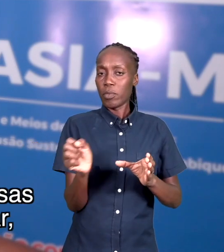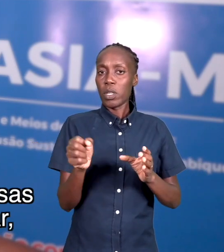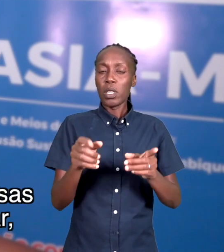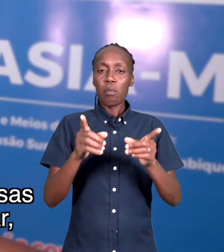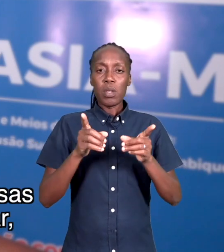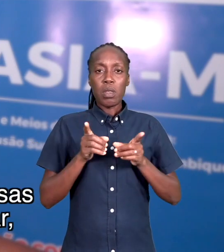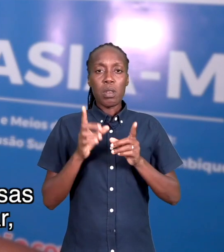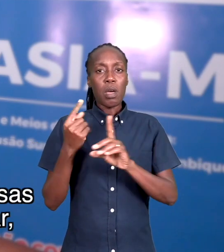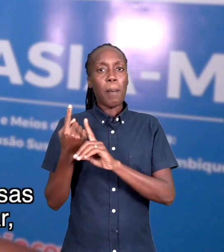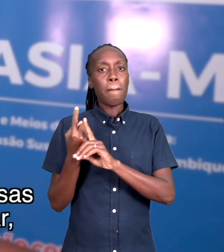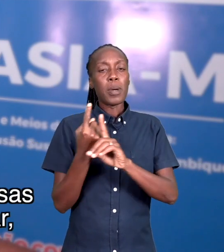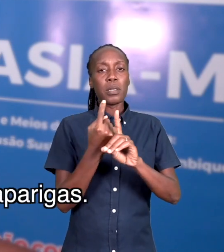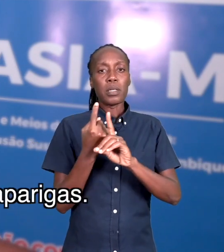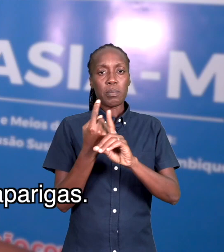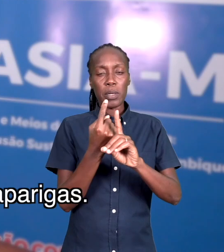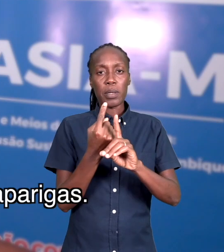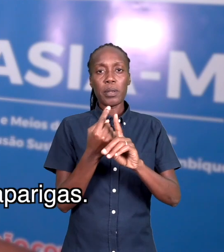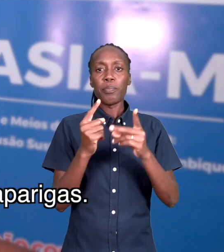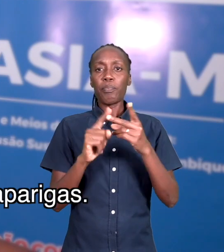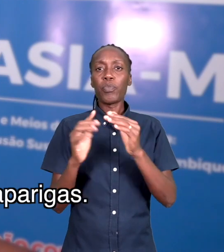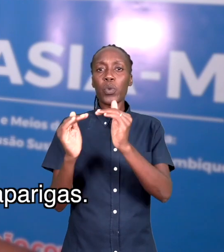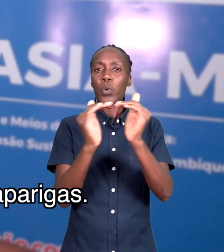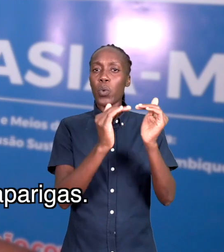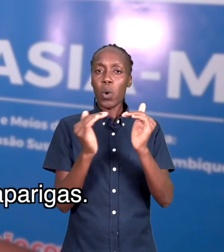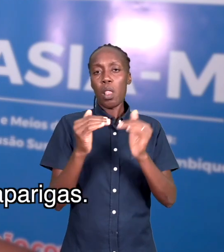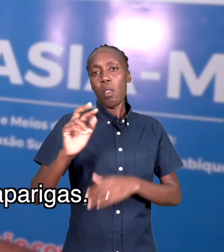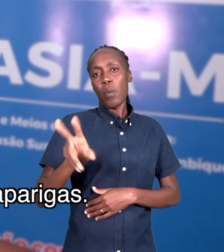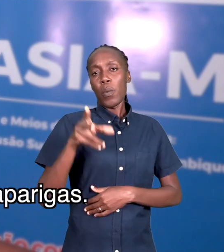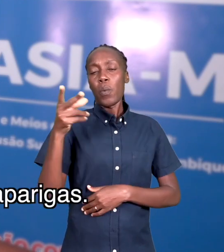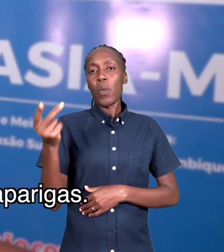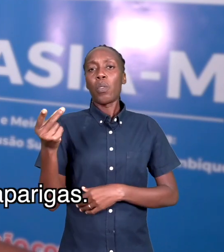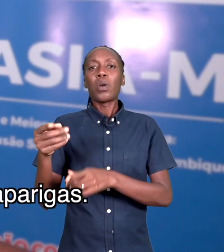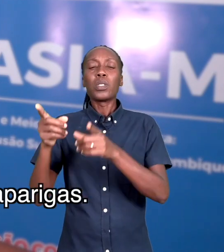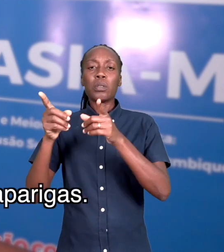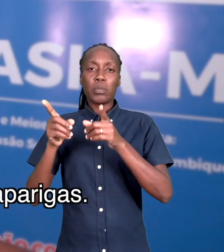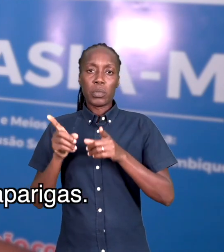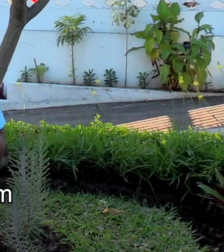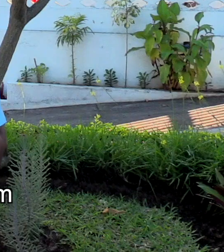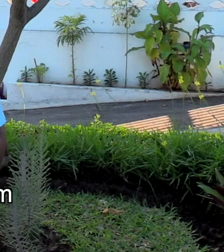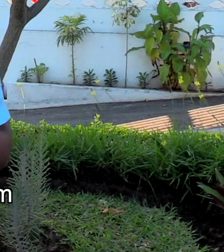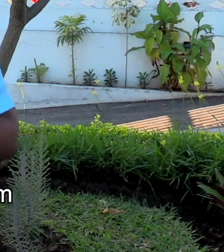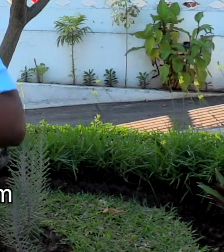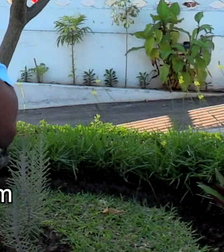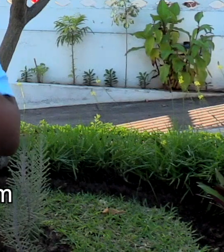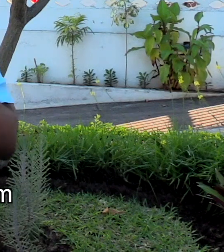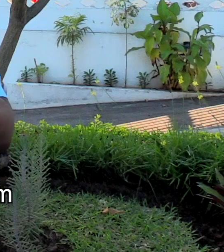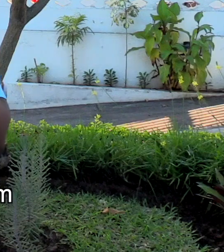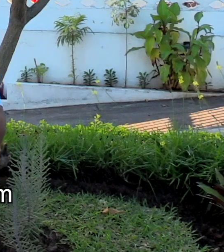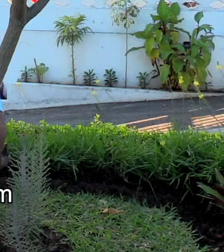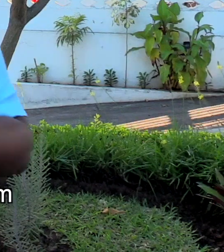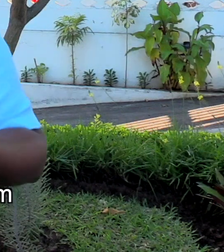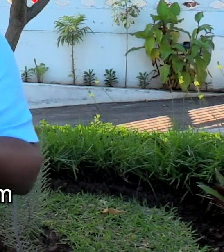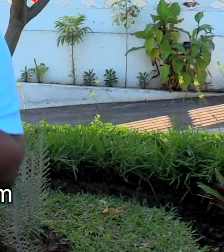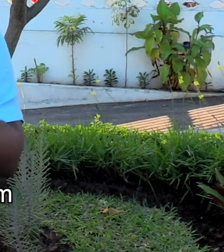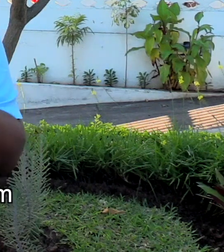raparigas consigam participar em igual circunstância com as outras raparigas. Para que os